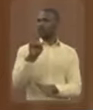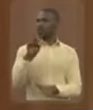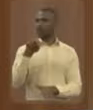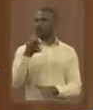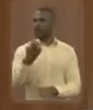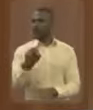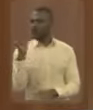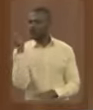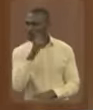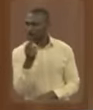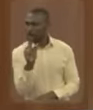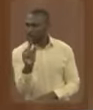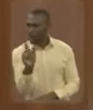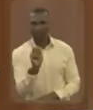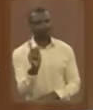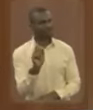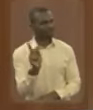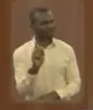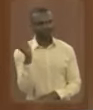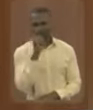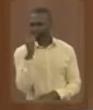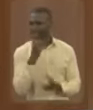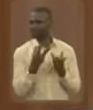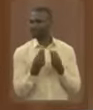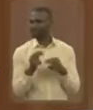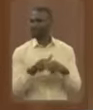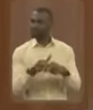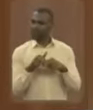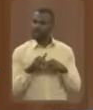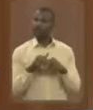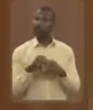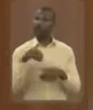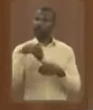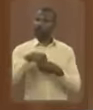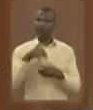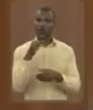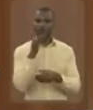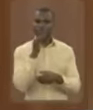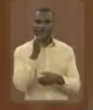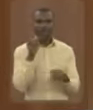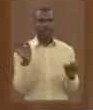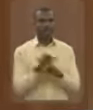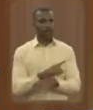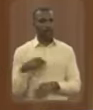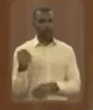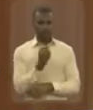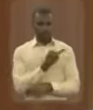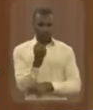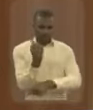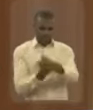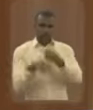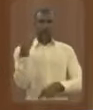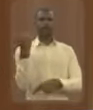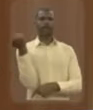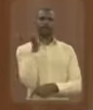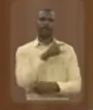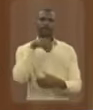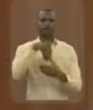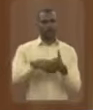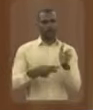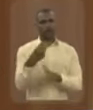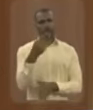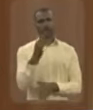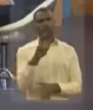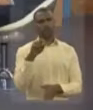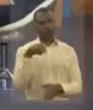e não foram poucas por isso que eu tô aqui a eleição não terminou e nós vamos sim dar virada e vamos ganhar eleição no segundo